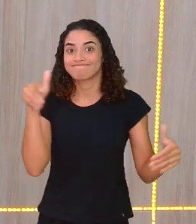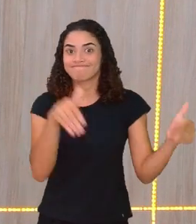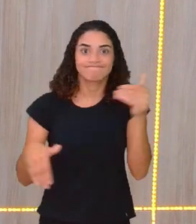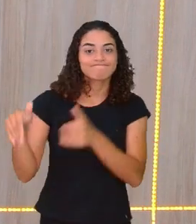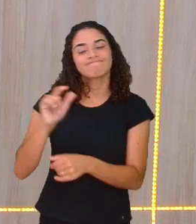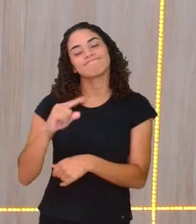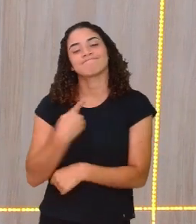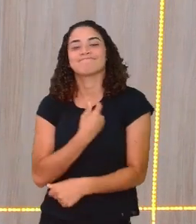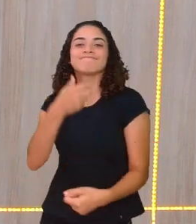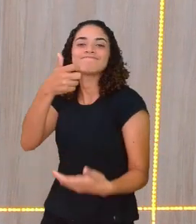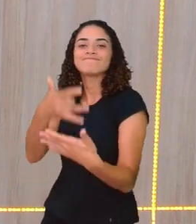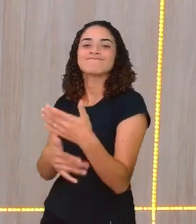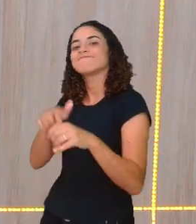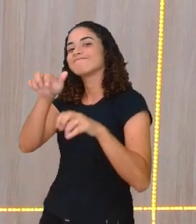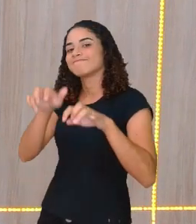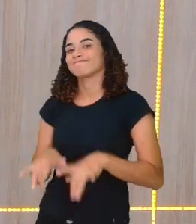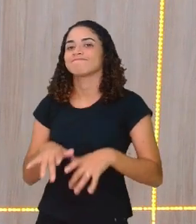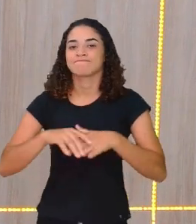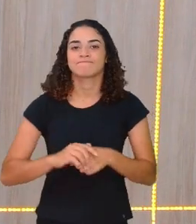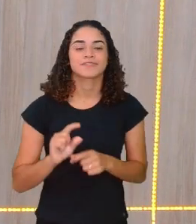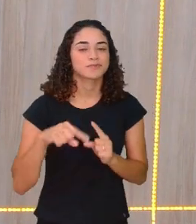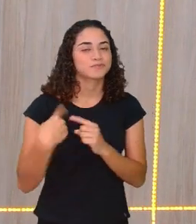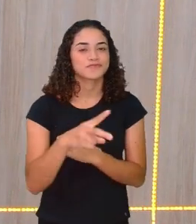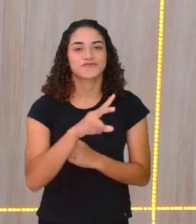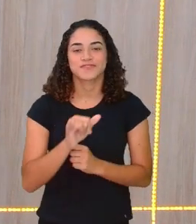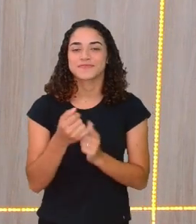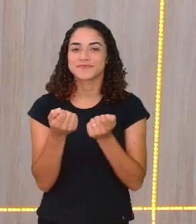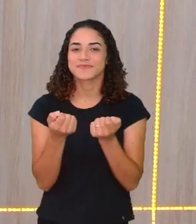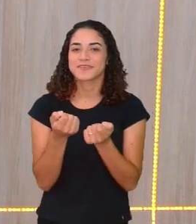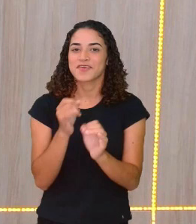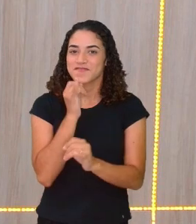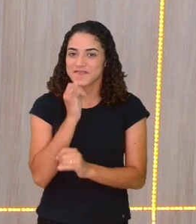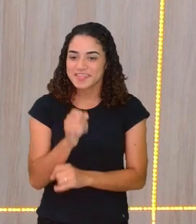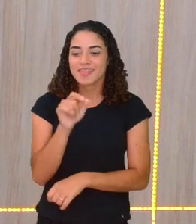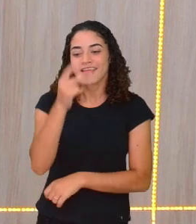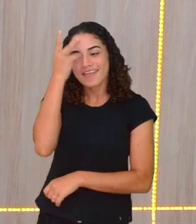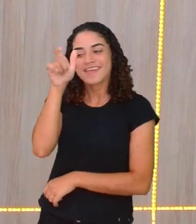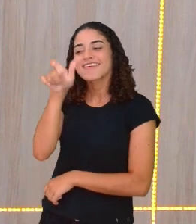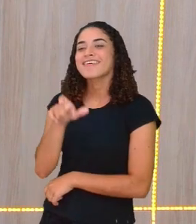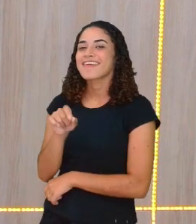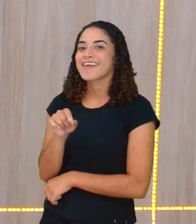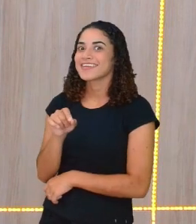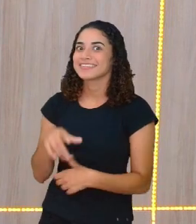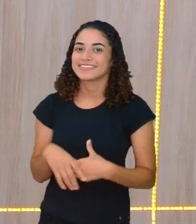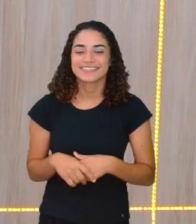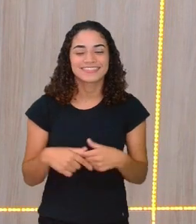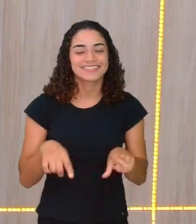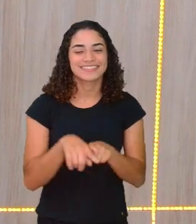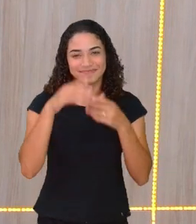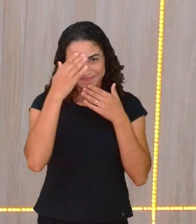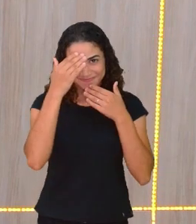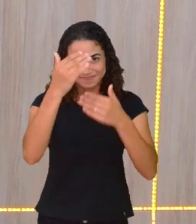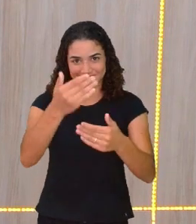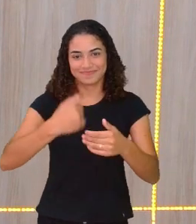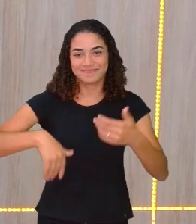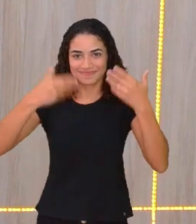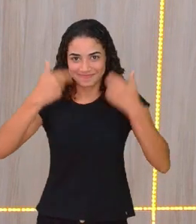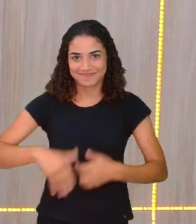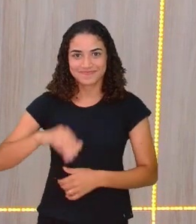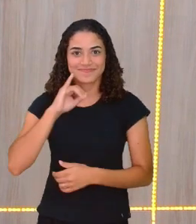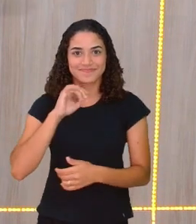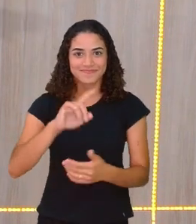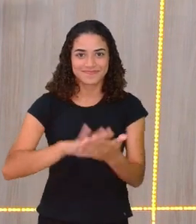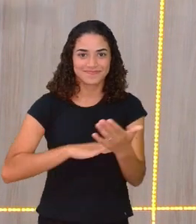participar do nosso chat. Daqui a pouco eu vou dizer quem está conosco hoje. Agradecer também a presença da nossa intérprete de